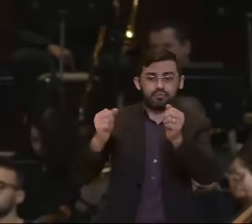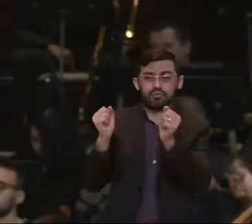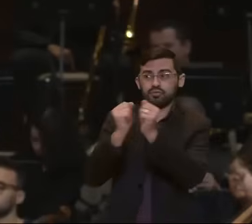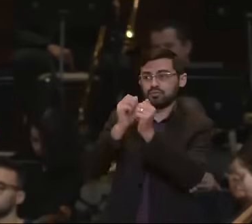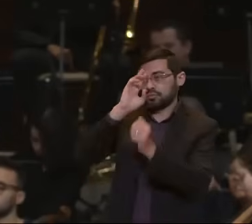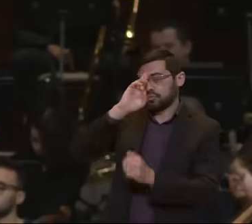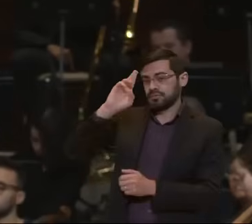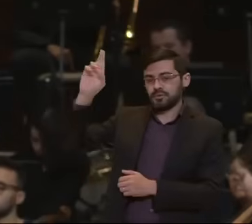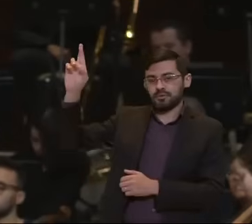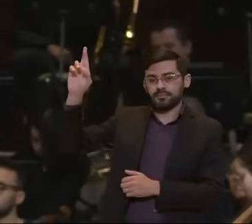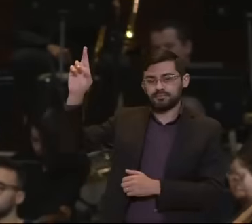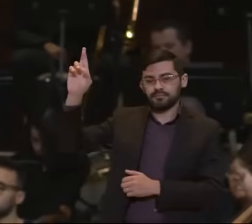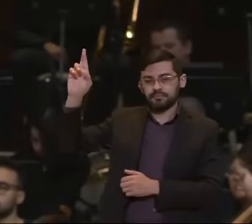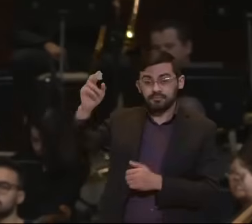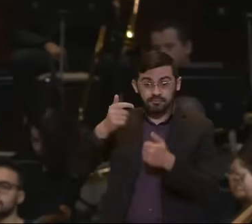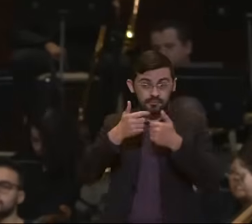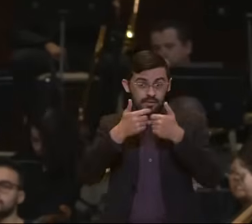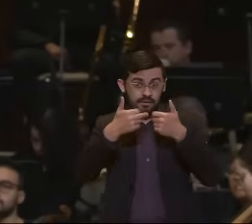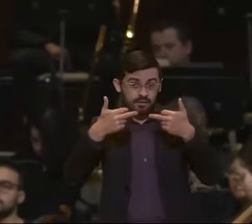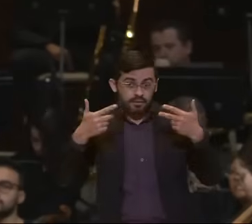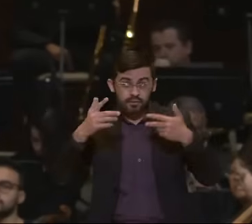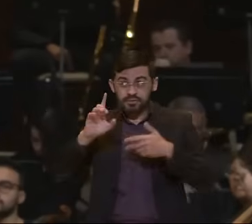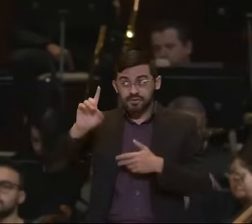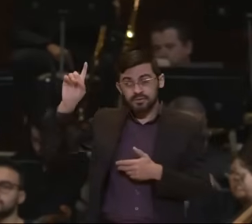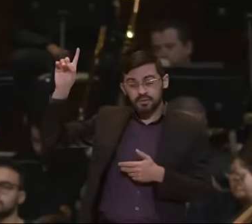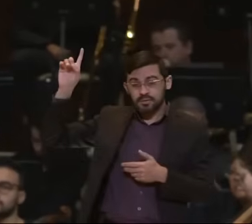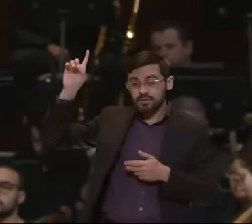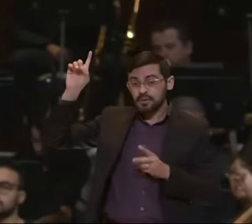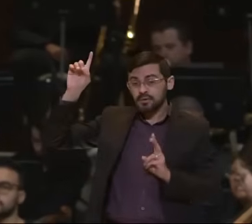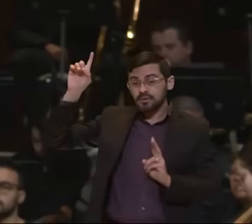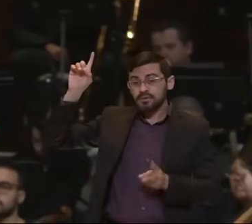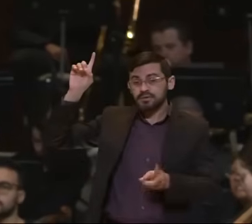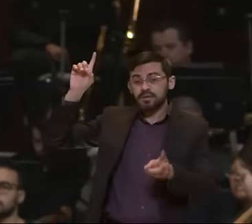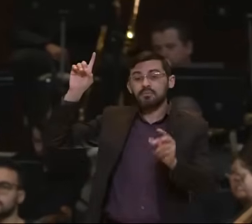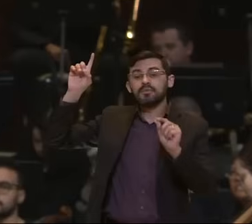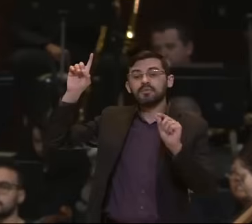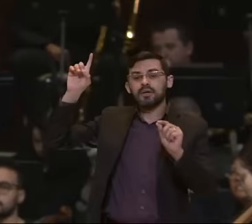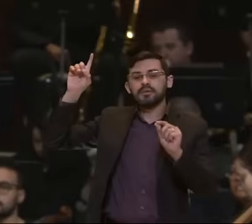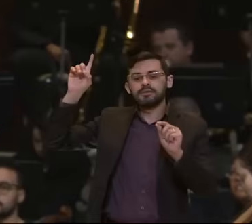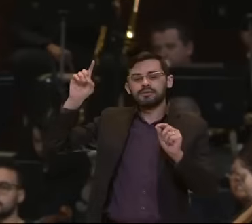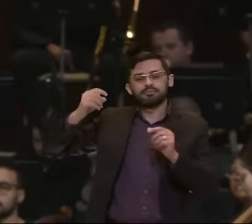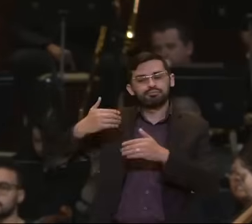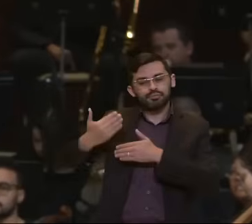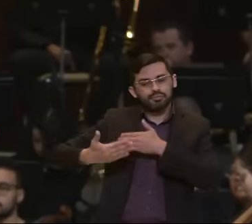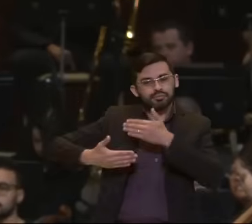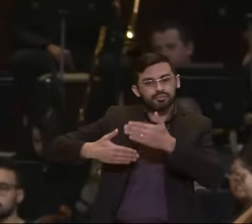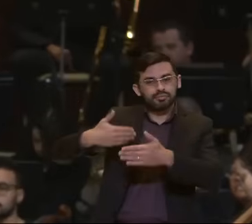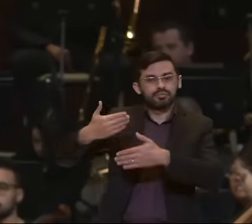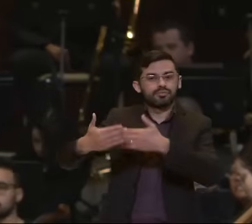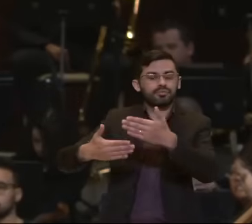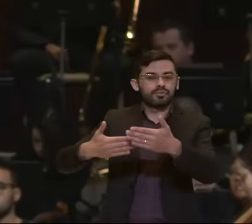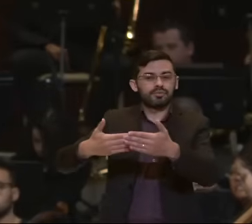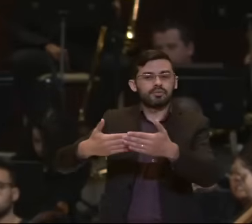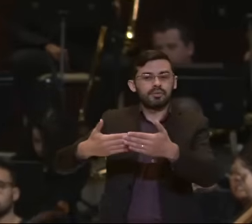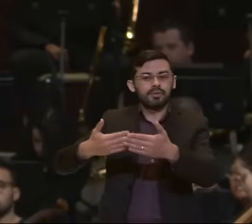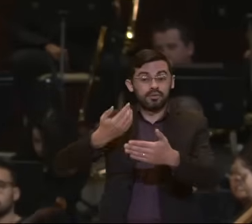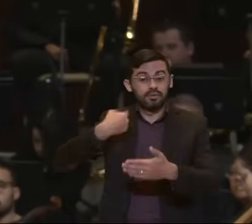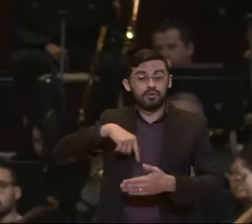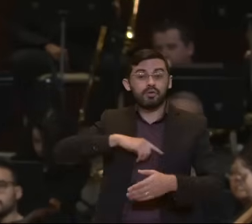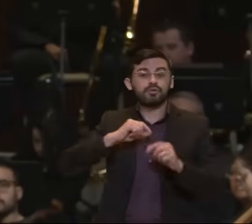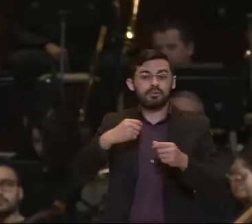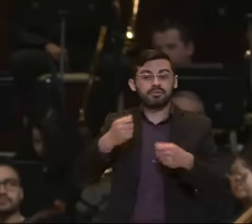Deus. As coisas de Deus são sempre um ato e um processo. O ato